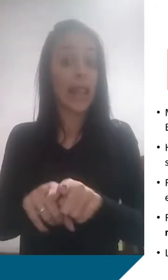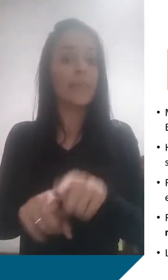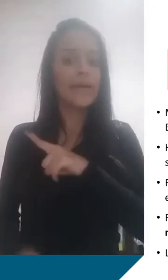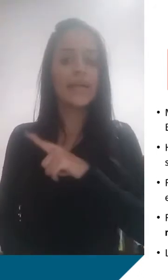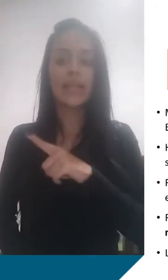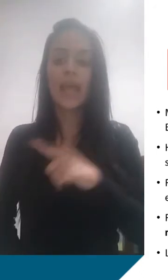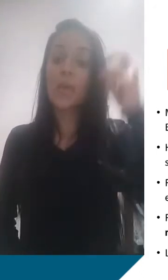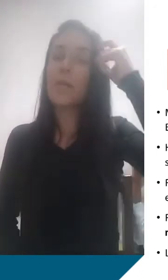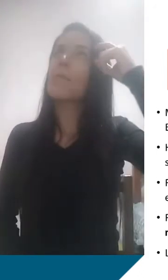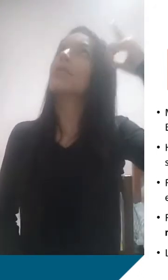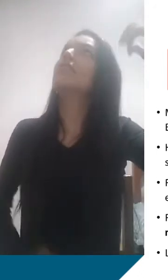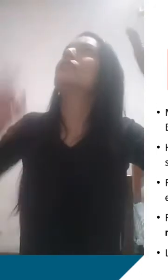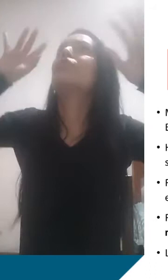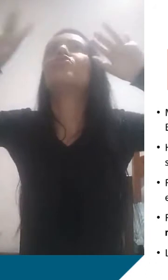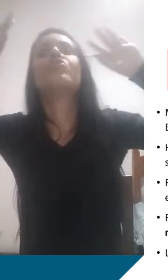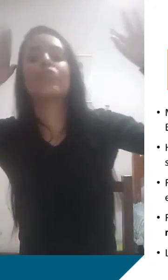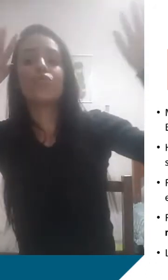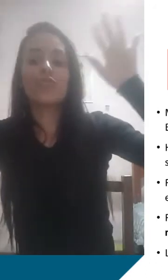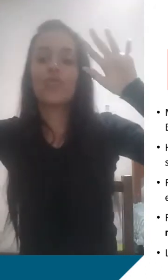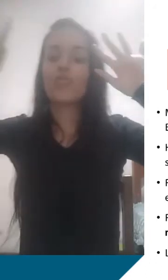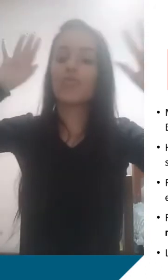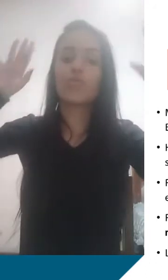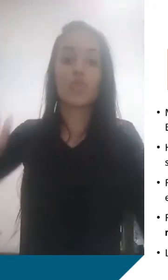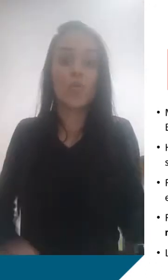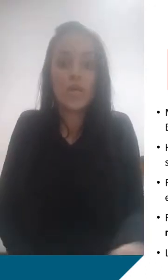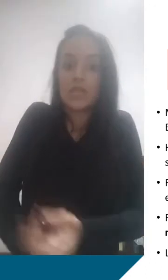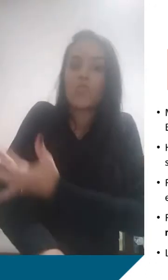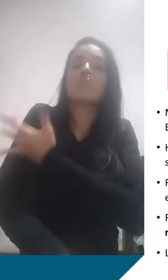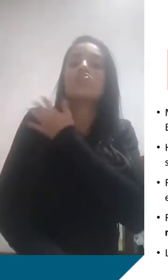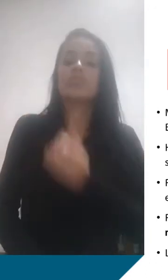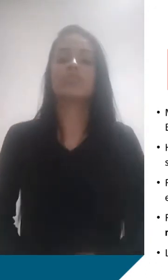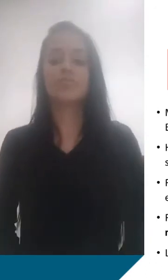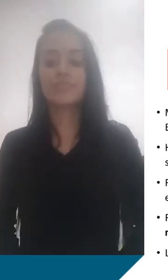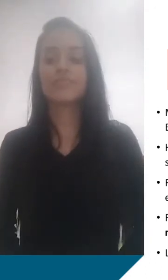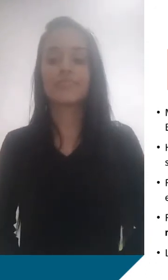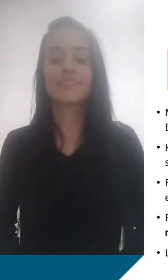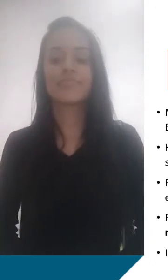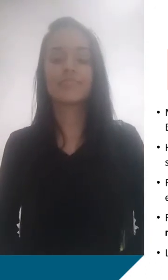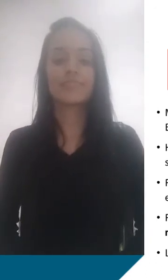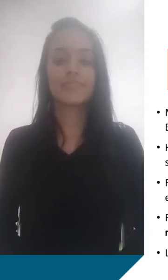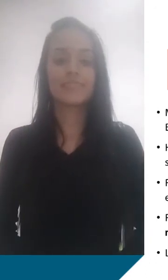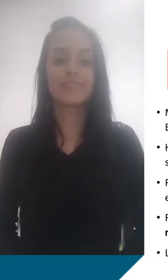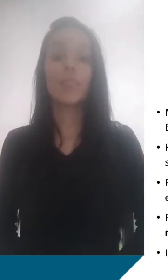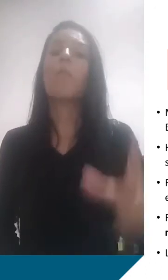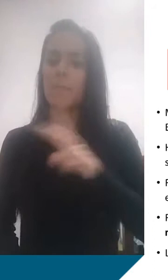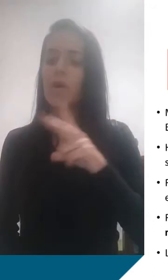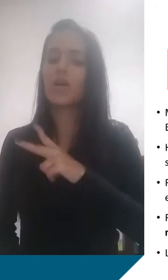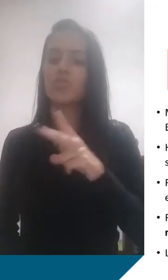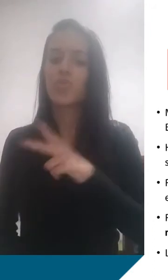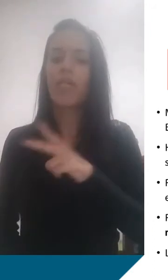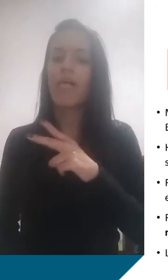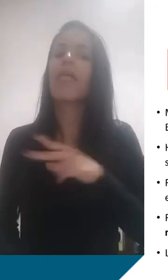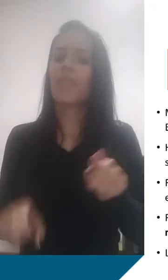a emoção como recursos para essa expressividade. O individualismo também é valorizado,